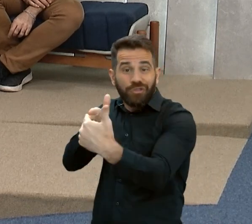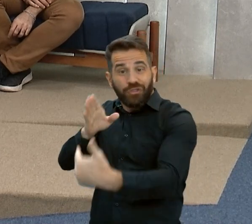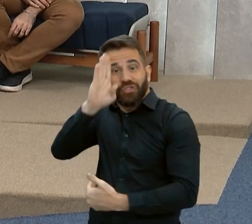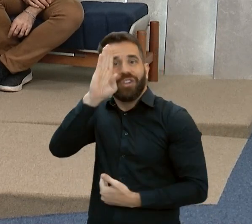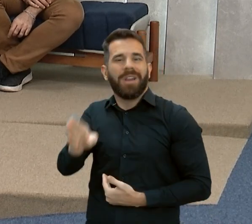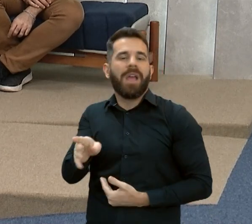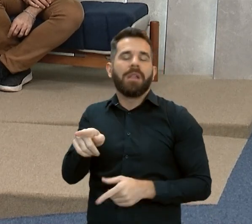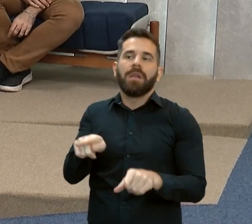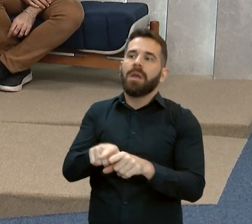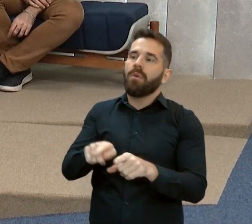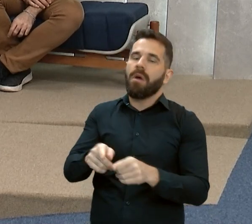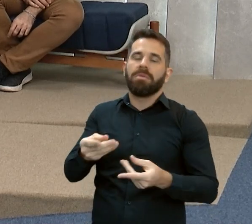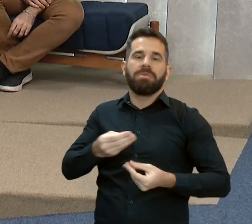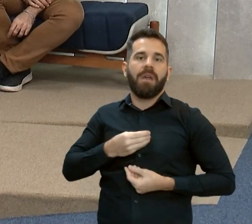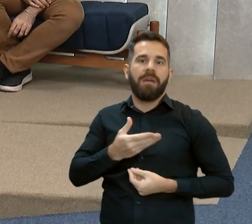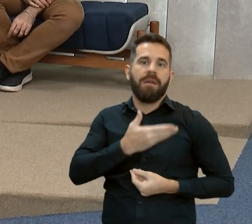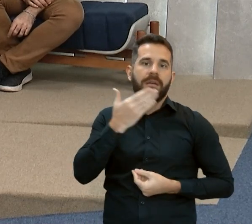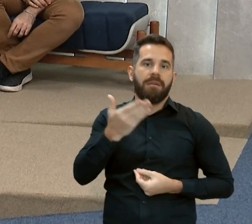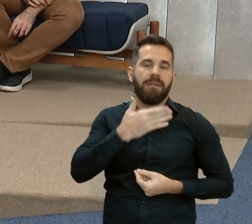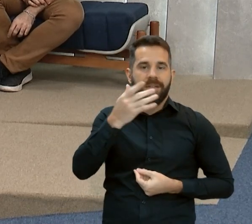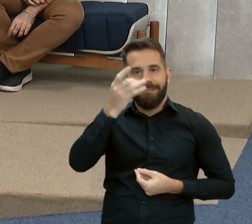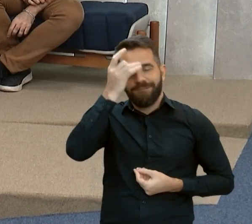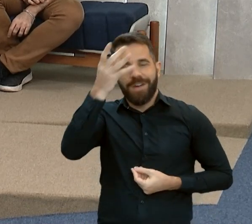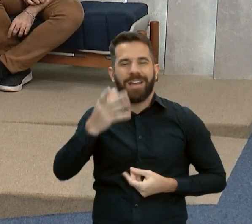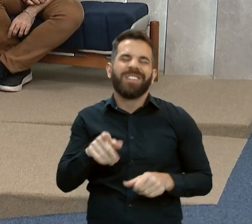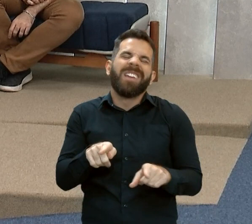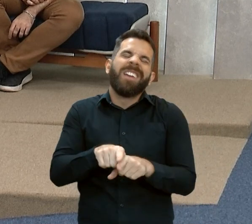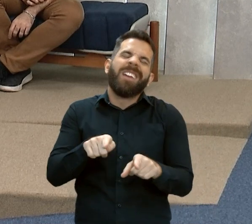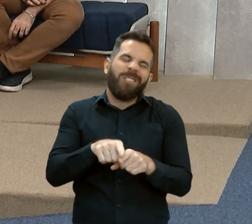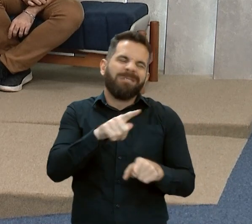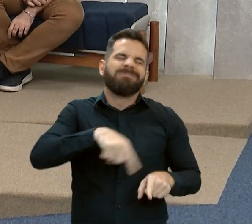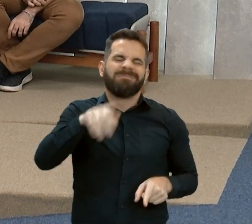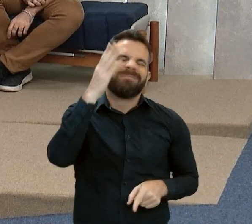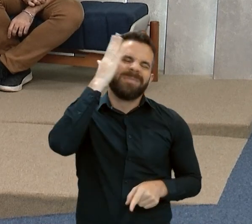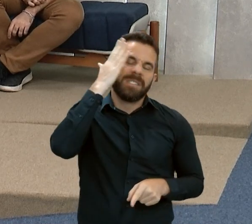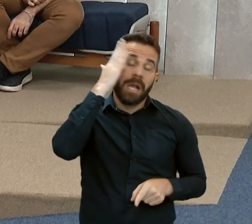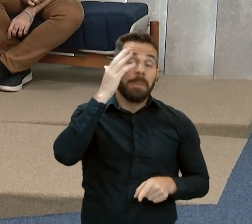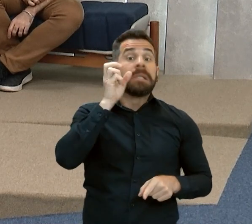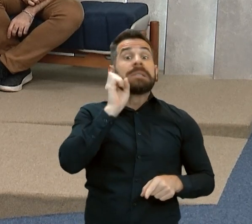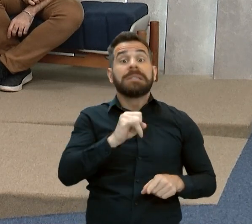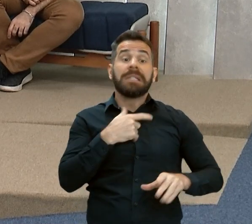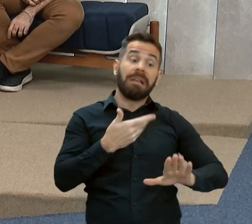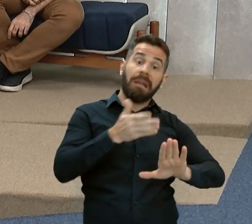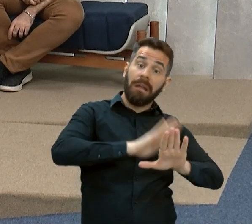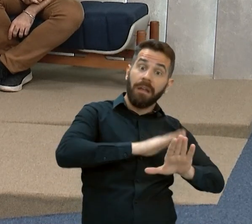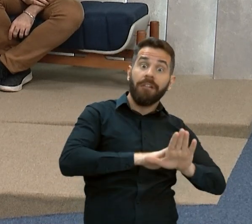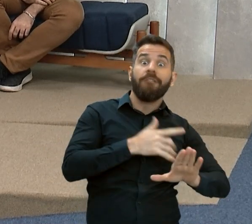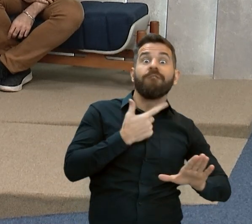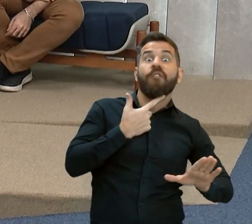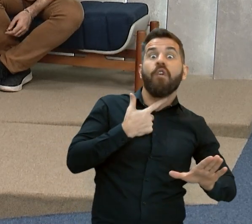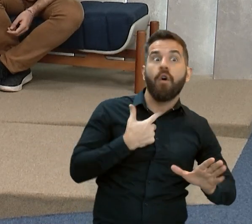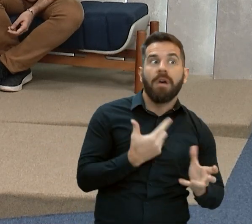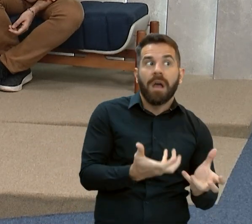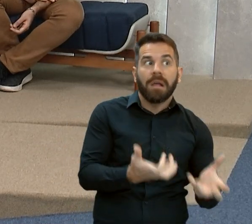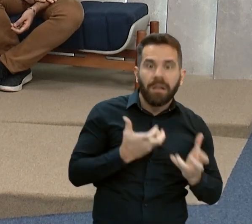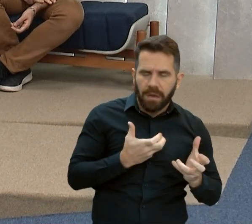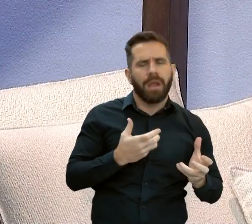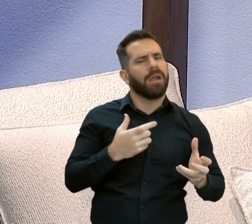aquela história. Quando tem a vontade política para resolver, a gente resolve. E o professor Edivar é uma daquelas pessoas